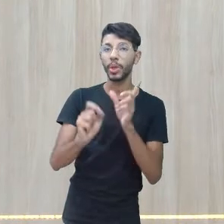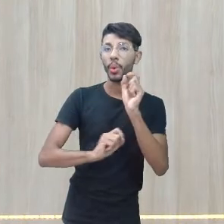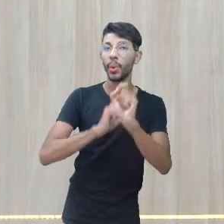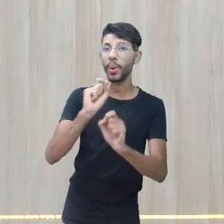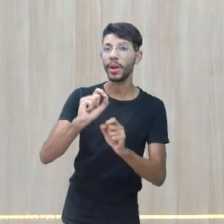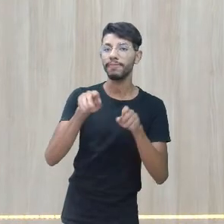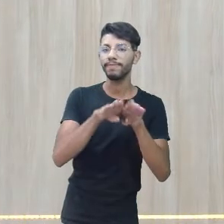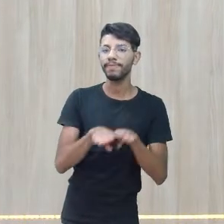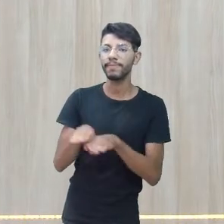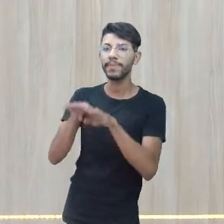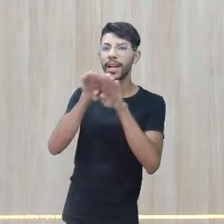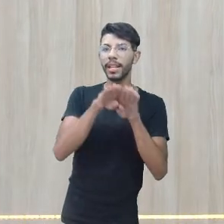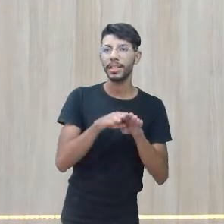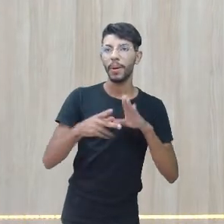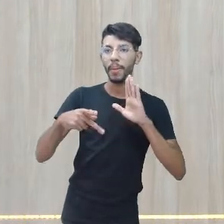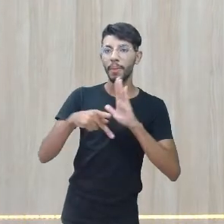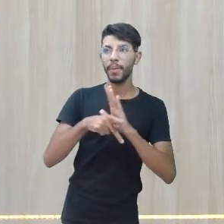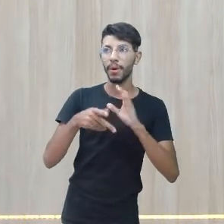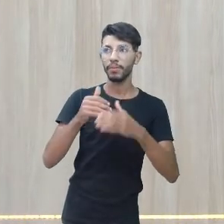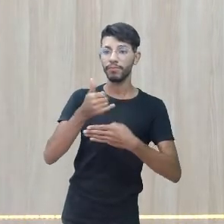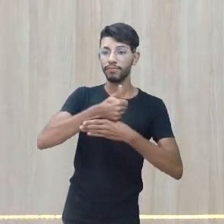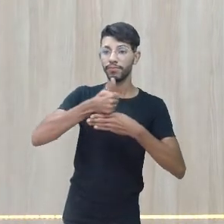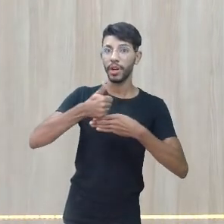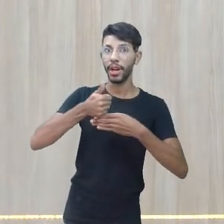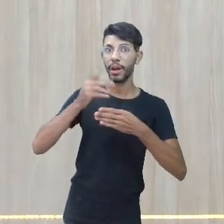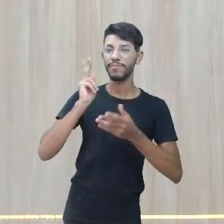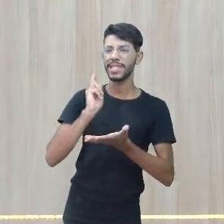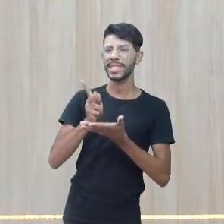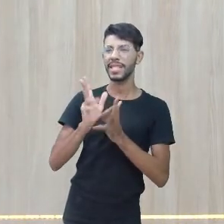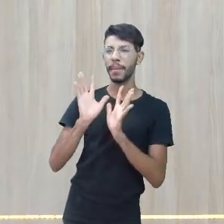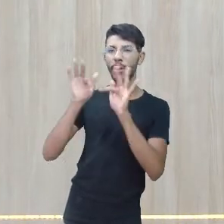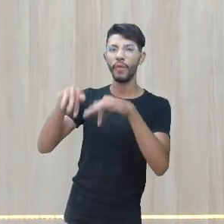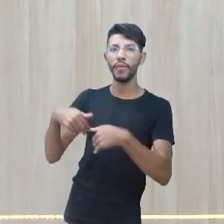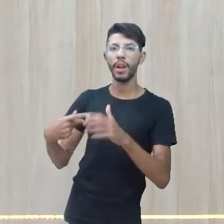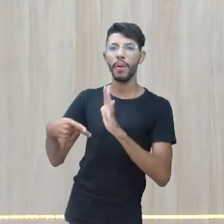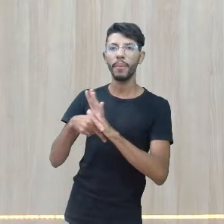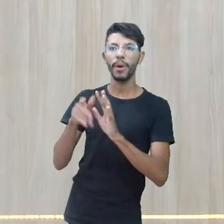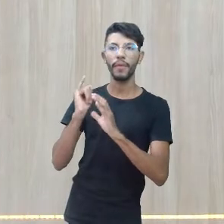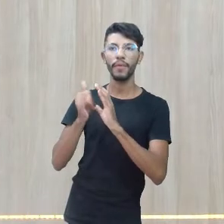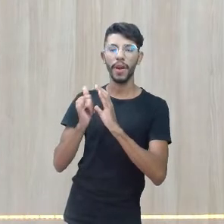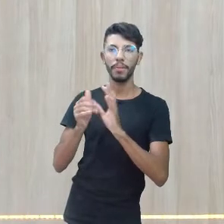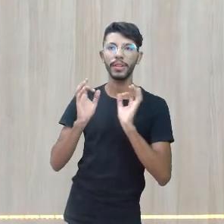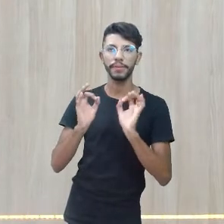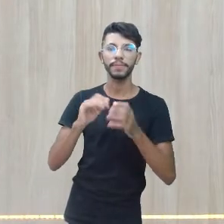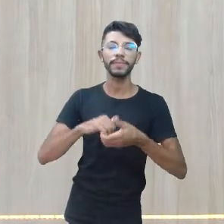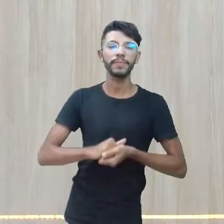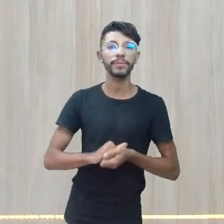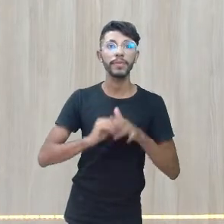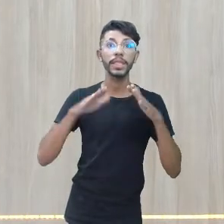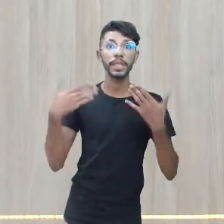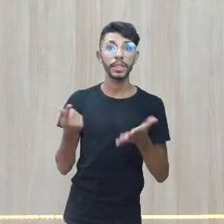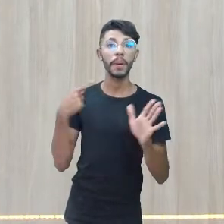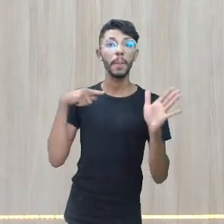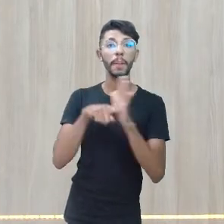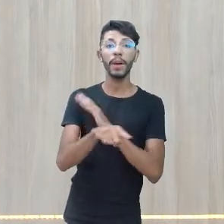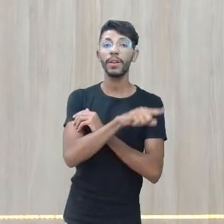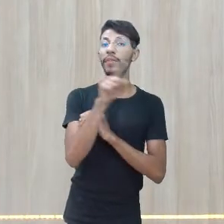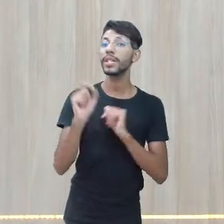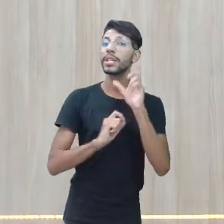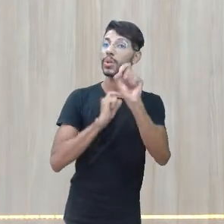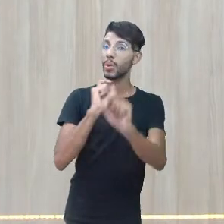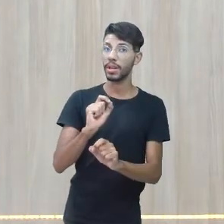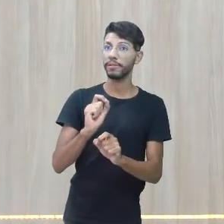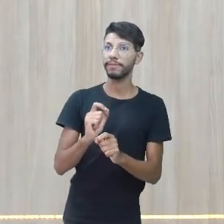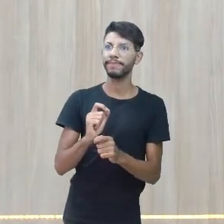aquele padrão da moral ser colocado no final da fábula. E aí, eu perguntei para vocês, será